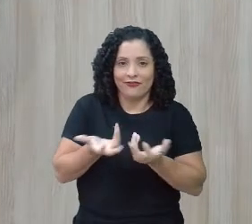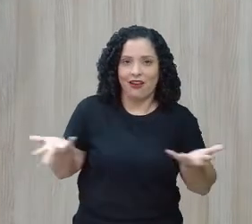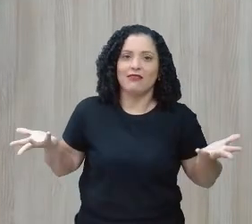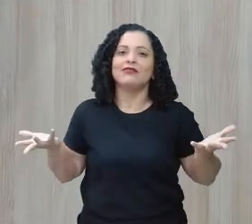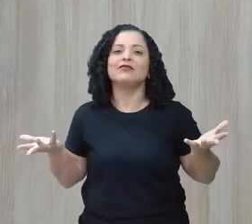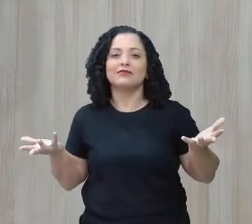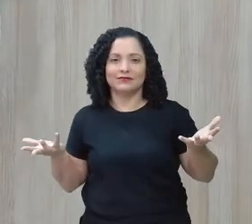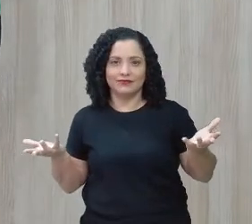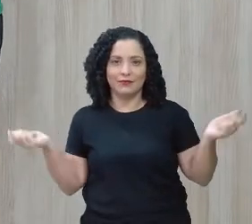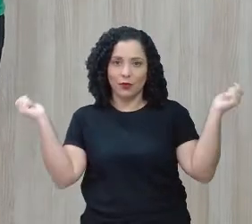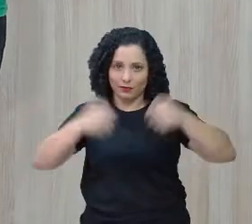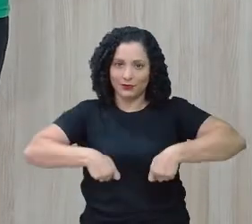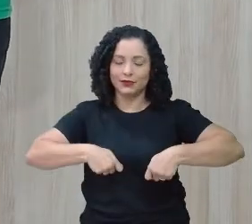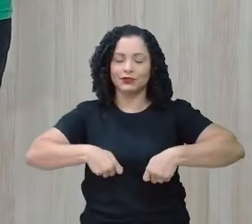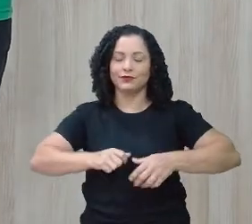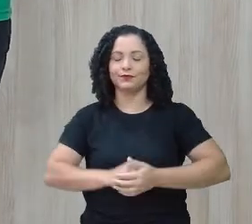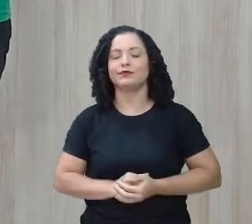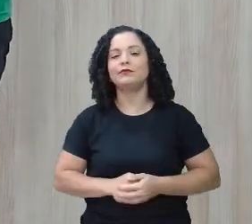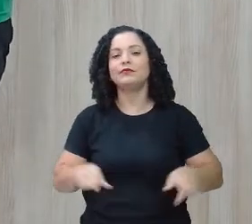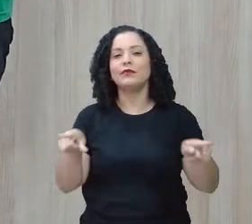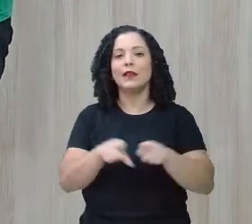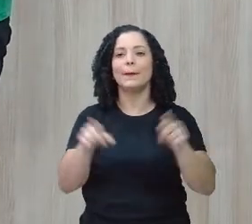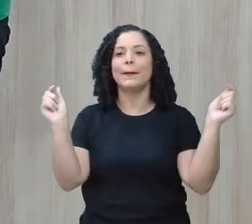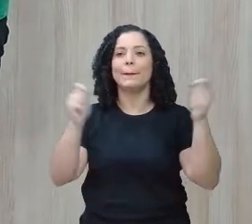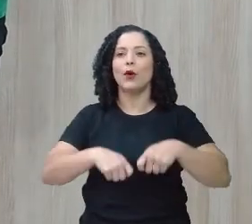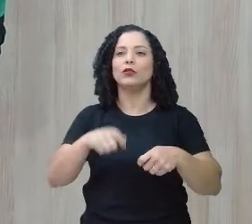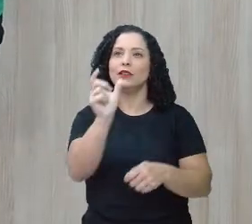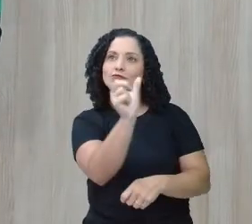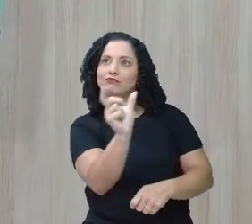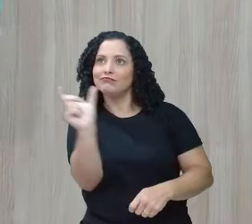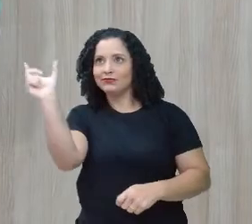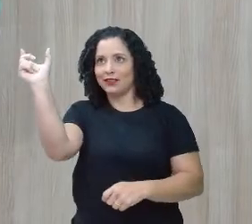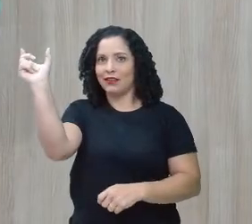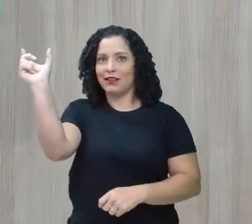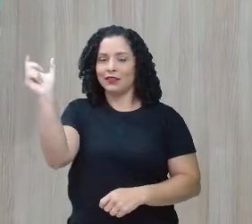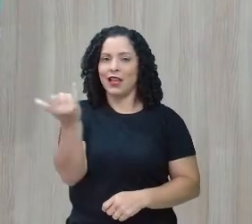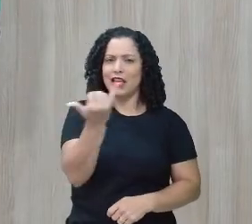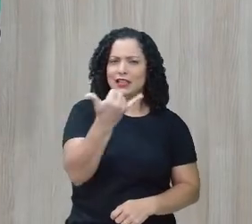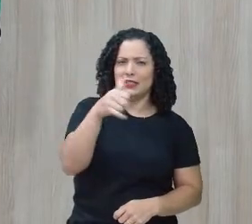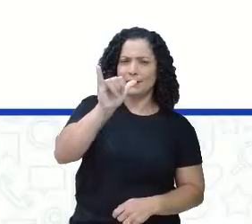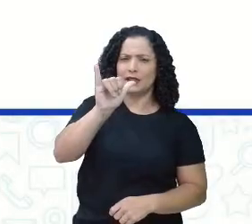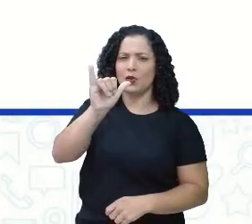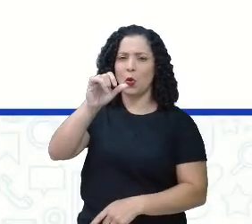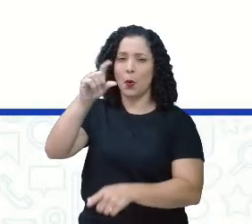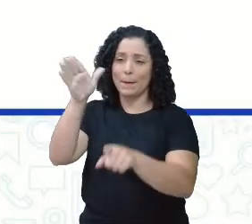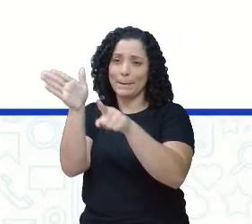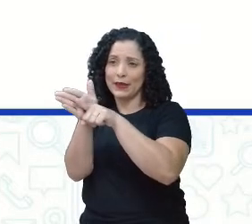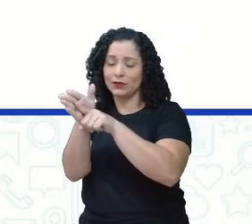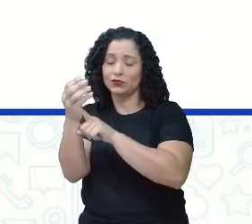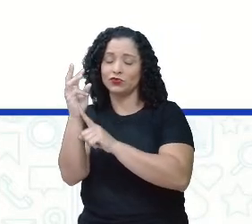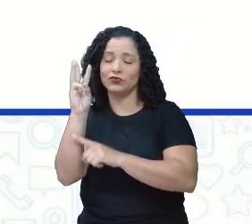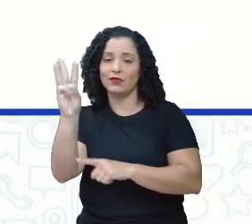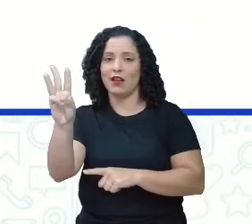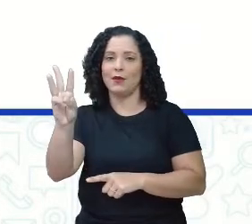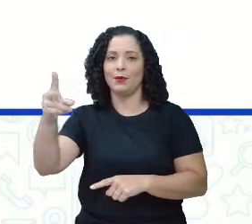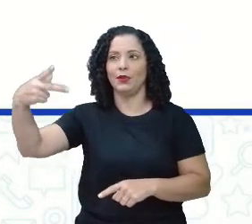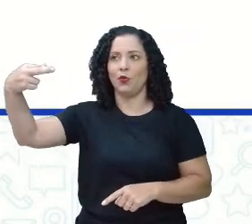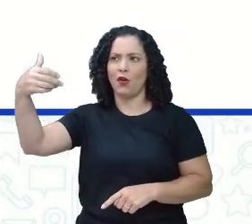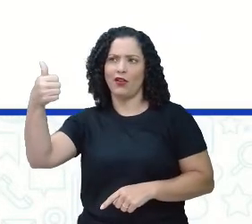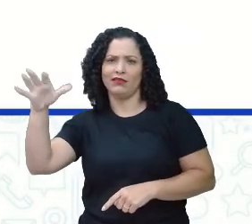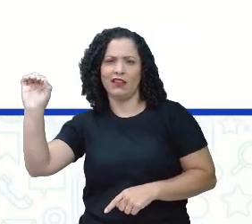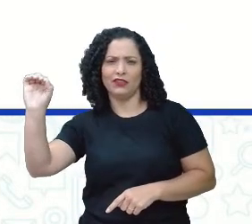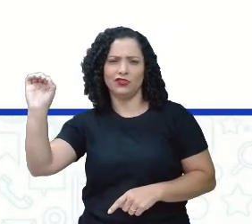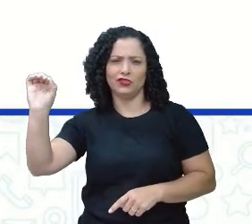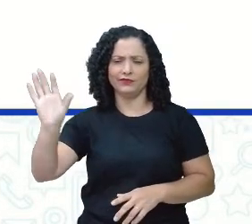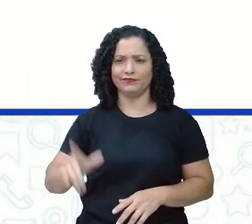soluções, tá? Mesma coisa eu posso ter aí no caso do y mais w e do y menos w igual a 10, certo? Eu tenho,